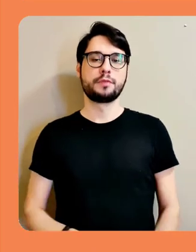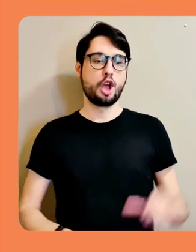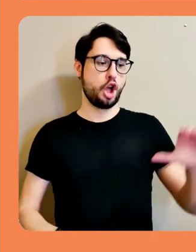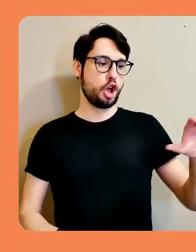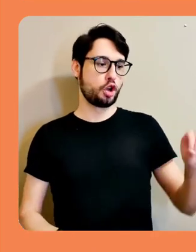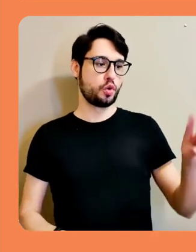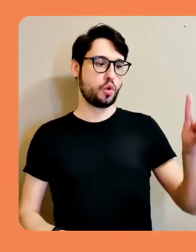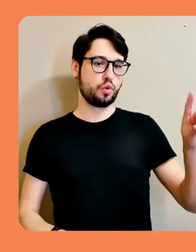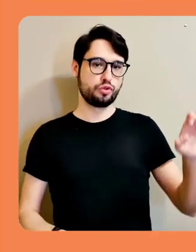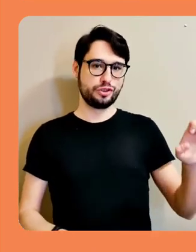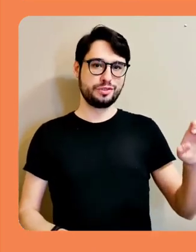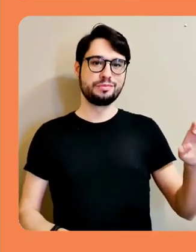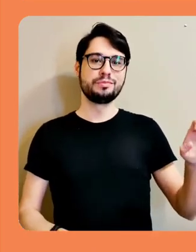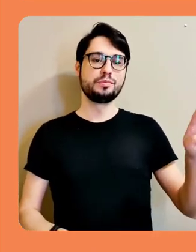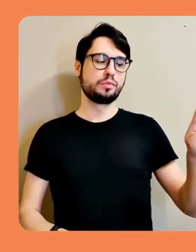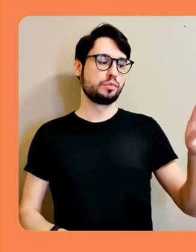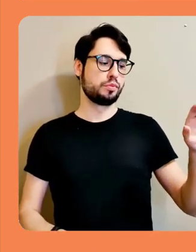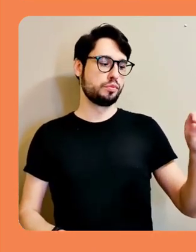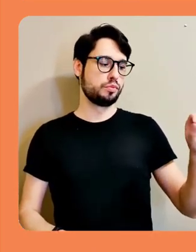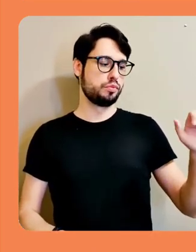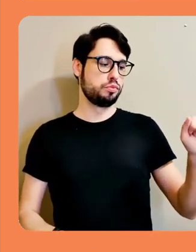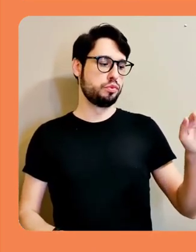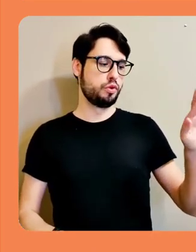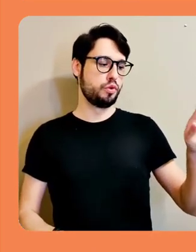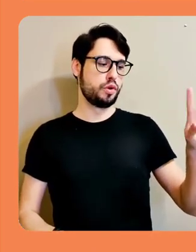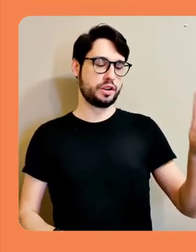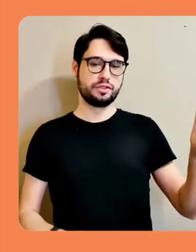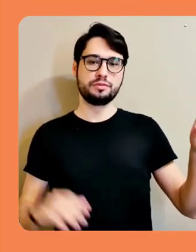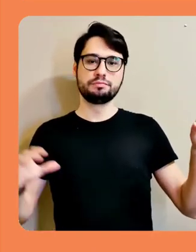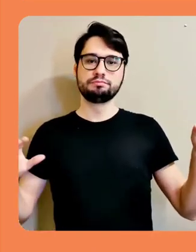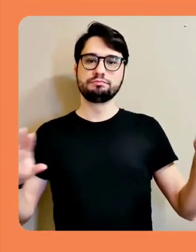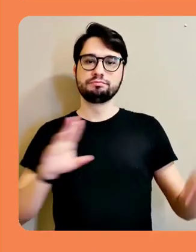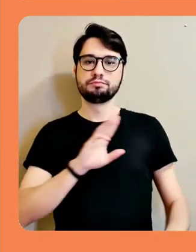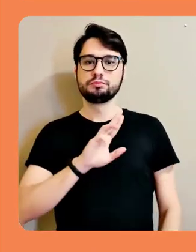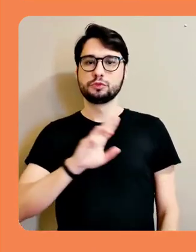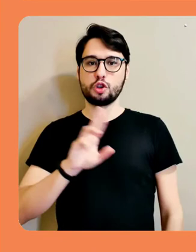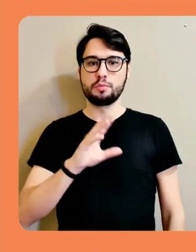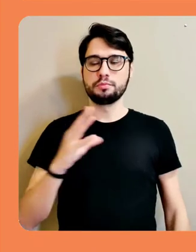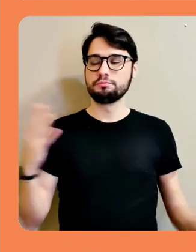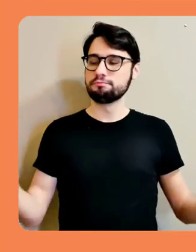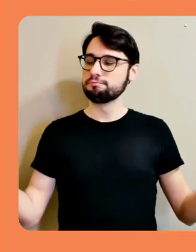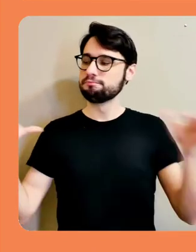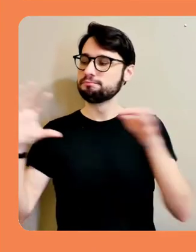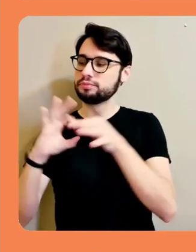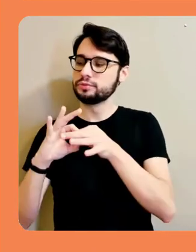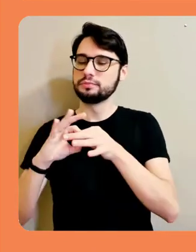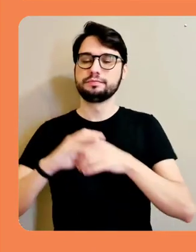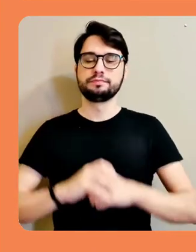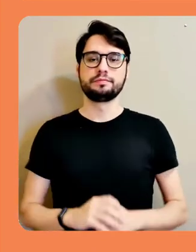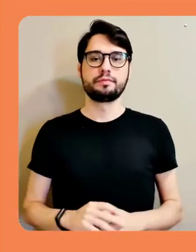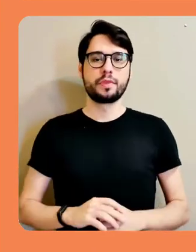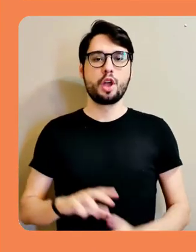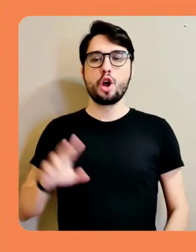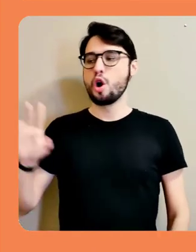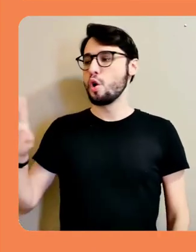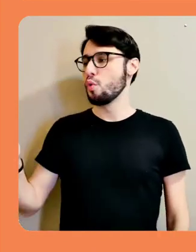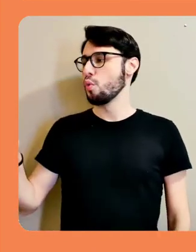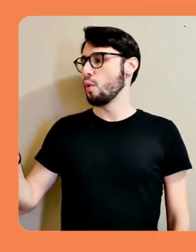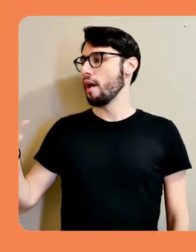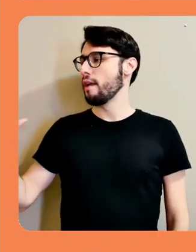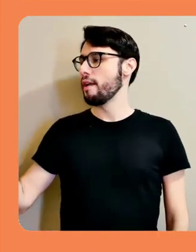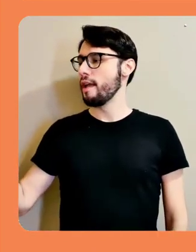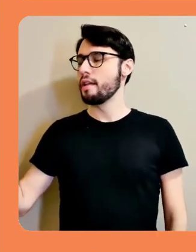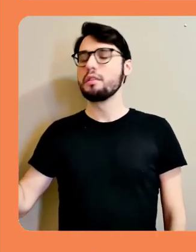code Word. Ai ou que a ferramenta que eu escolhi para mostrar de exemplo a URL da